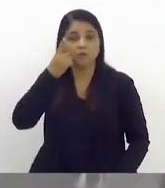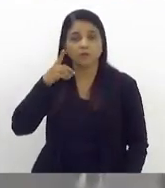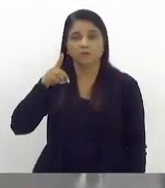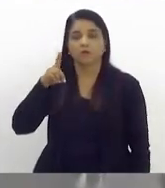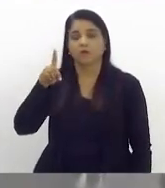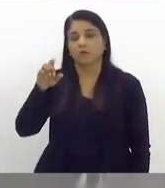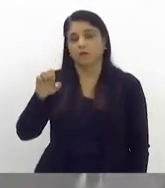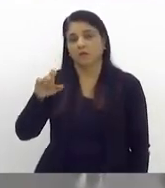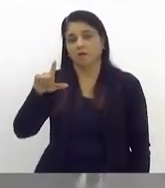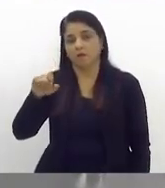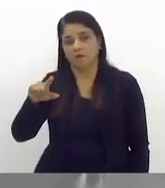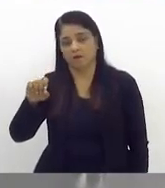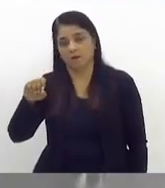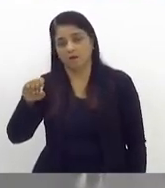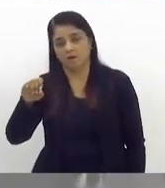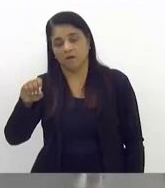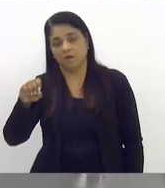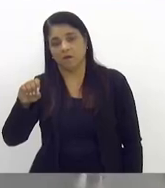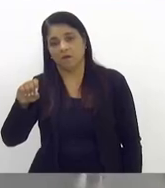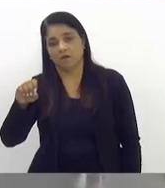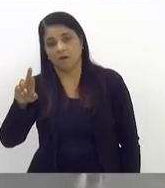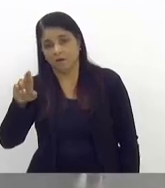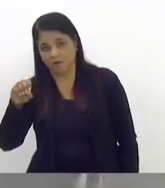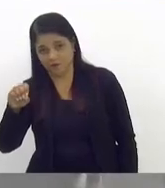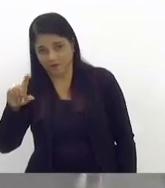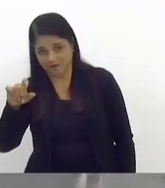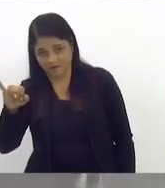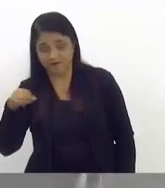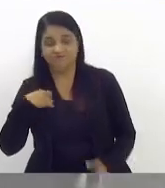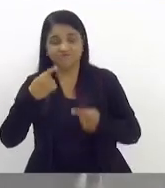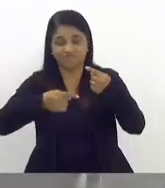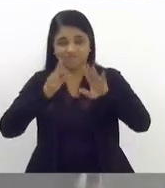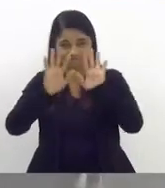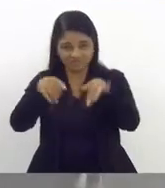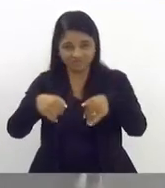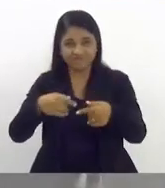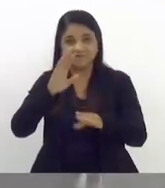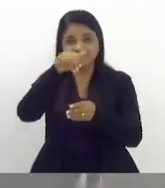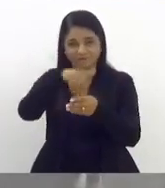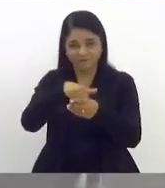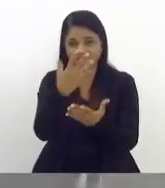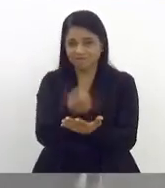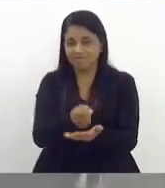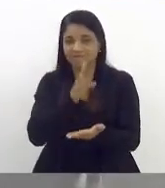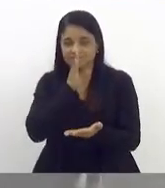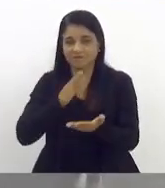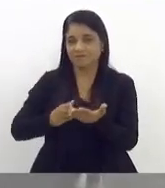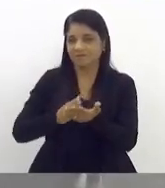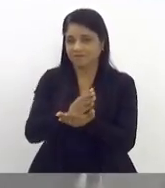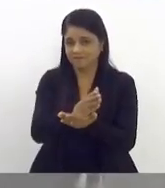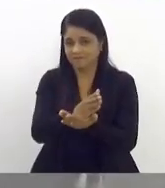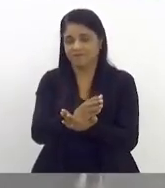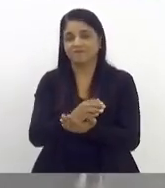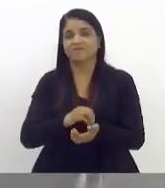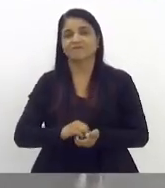Perfeitamente. Solucionado está. Não havendo quem queira discutir, encerrada a discussão, em votação, os senhores que aprovam, permaneçam como estão, aprovado.